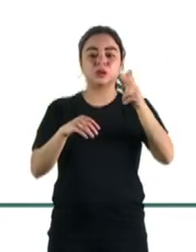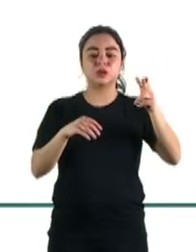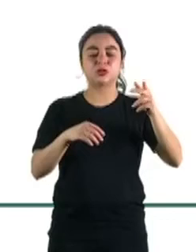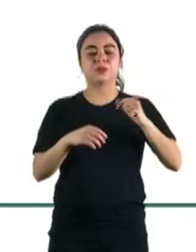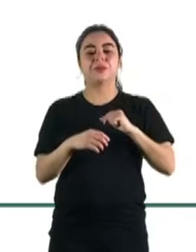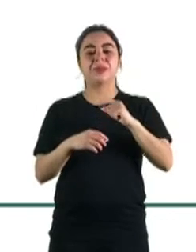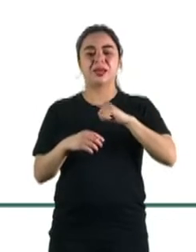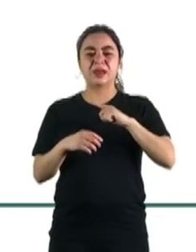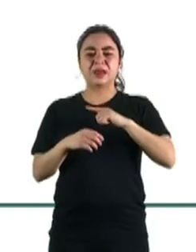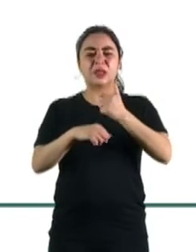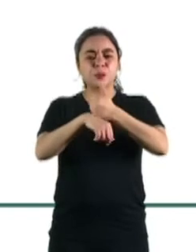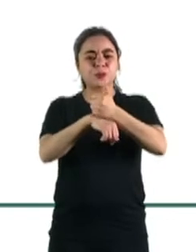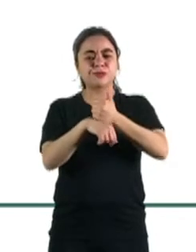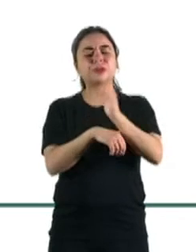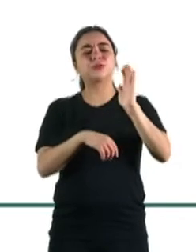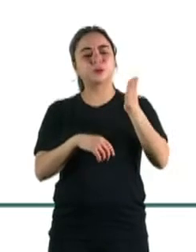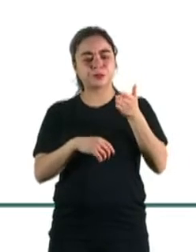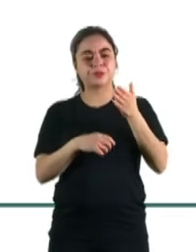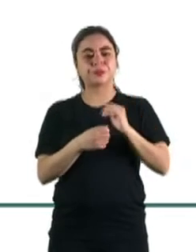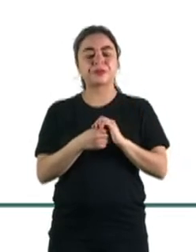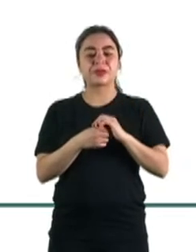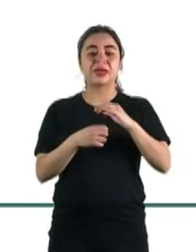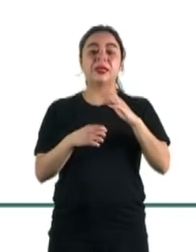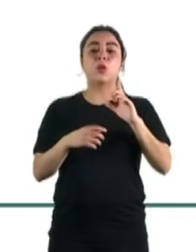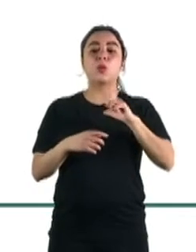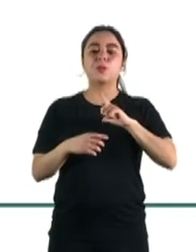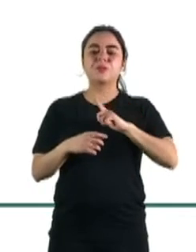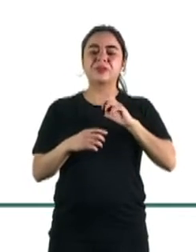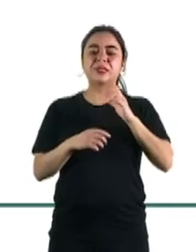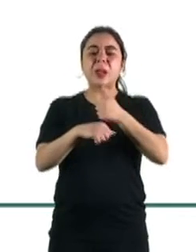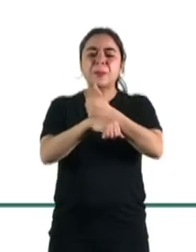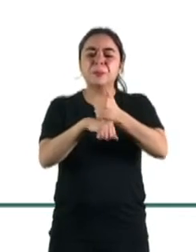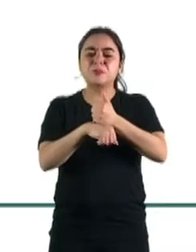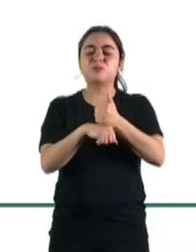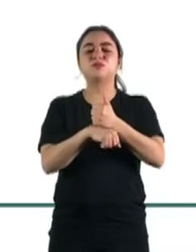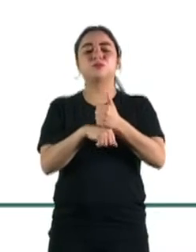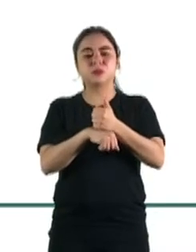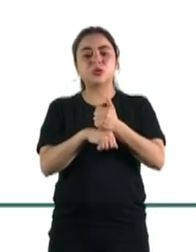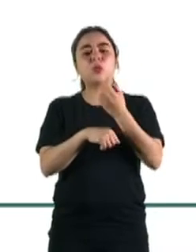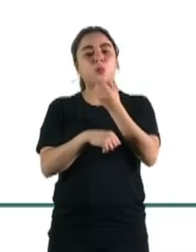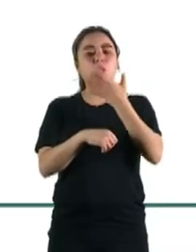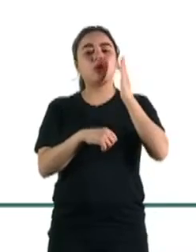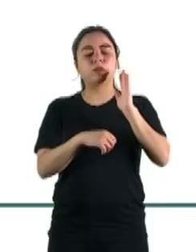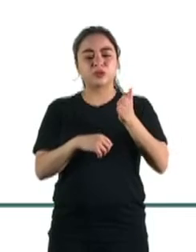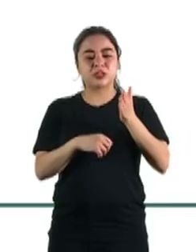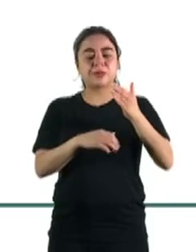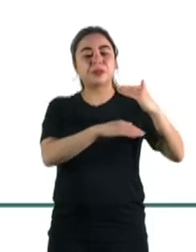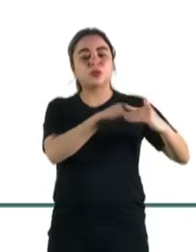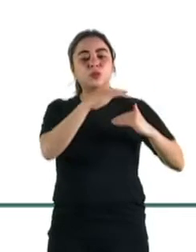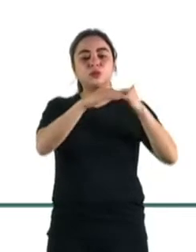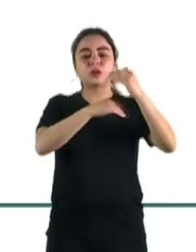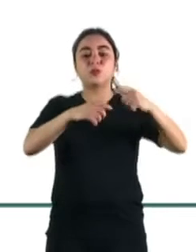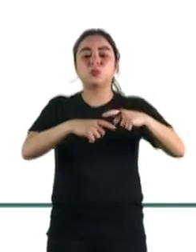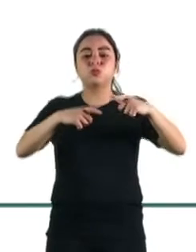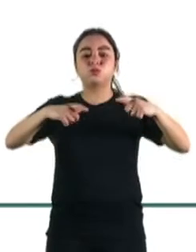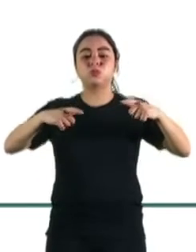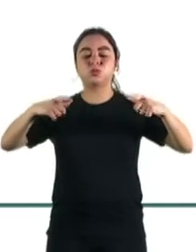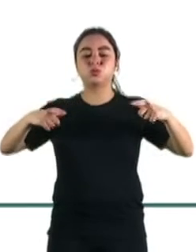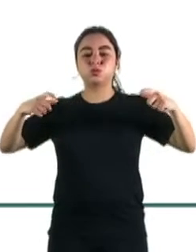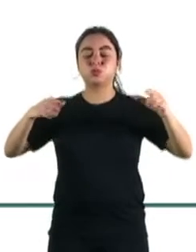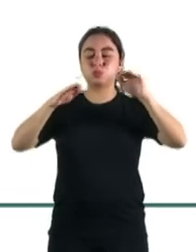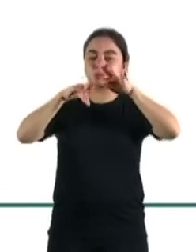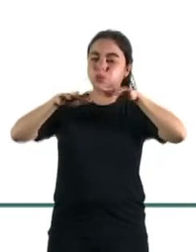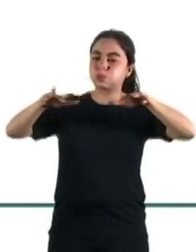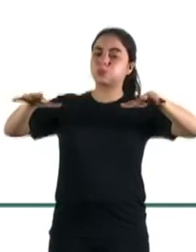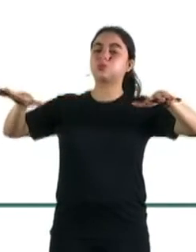aí me escutem com atenção, todos os requisitos, todos. Para construírem, para expandirem os horizontes